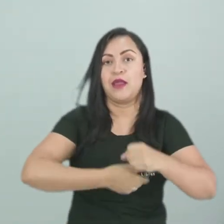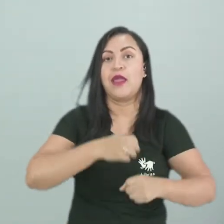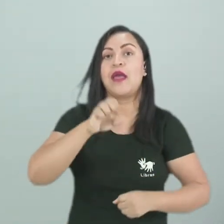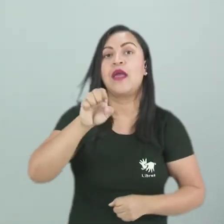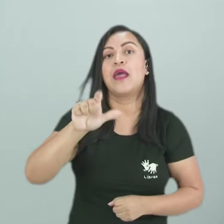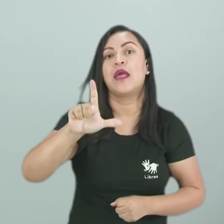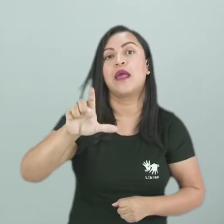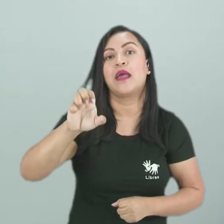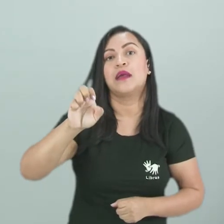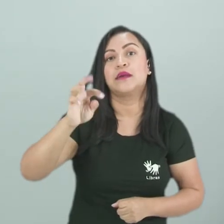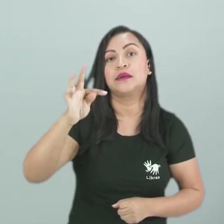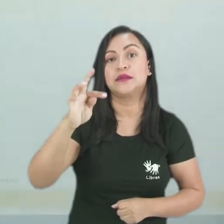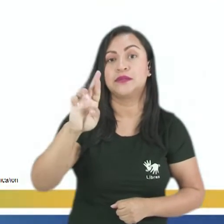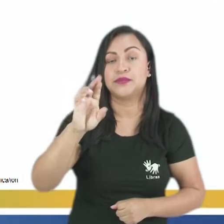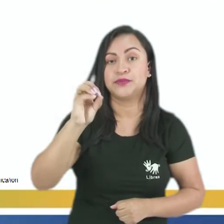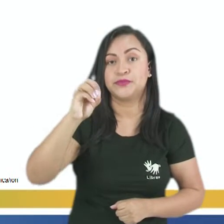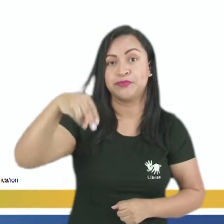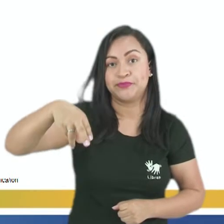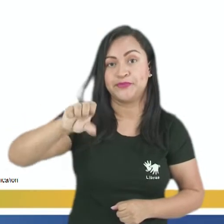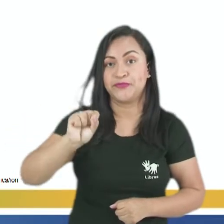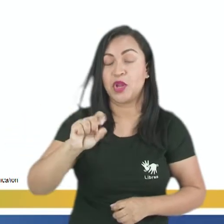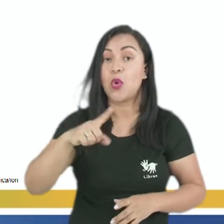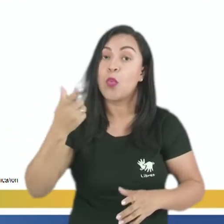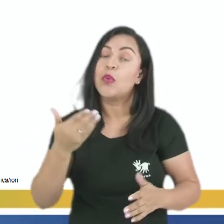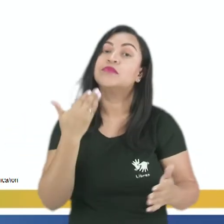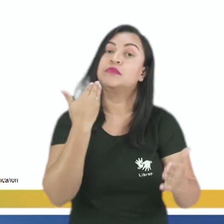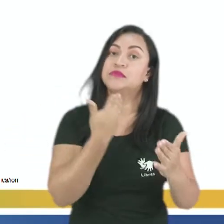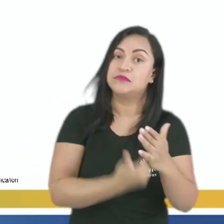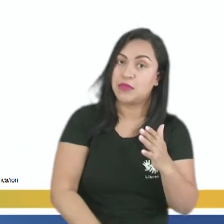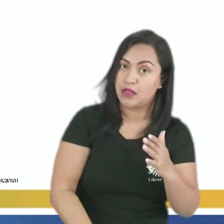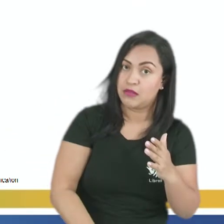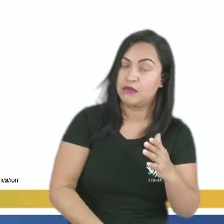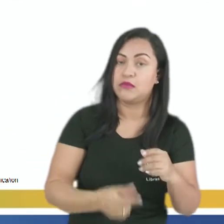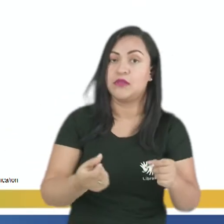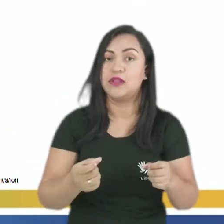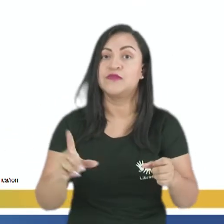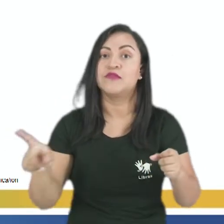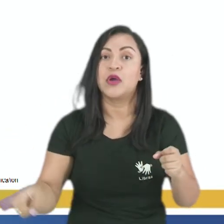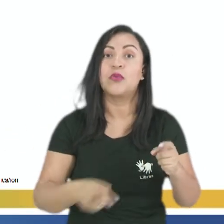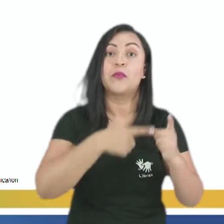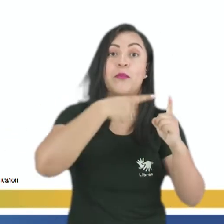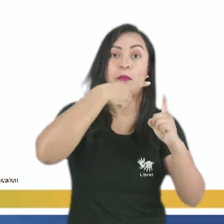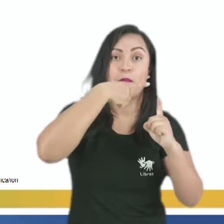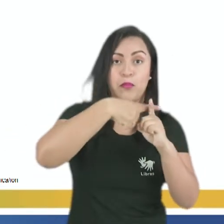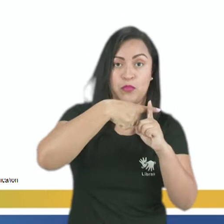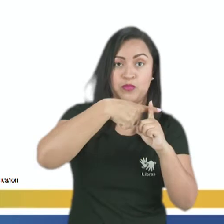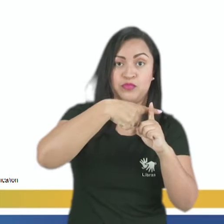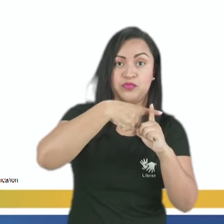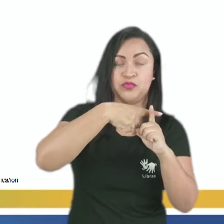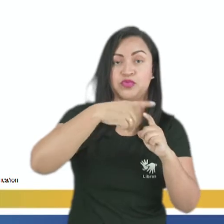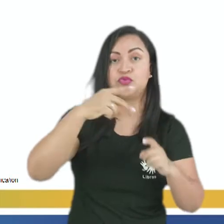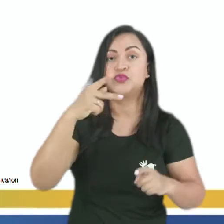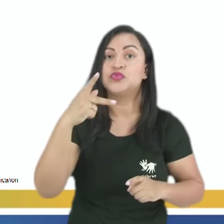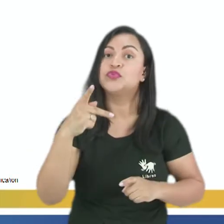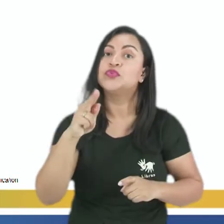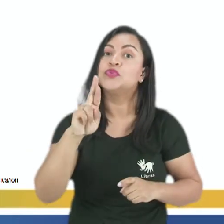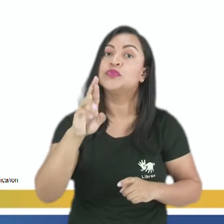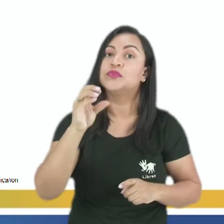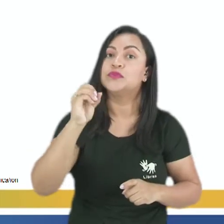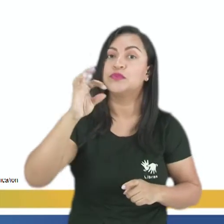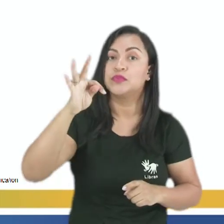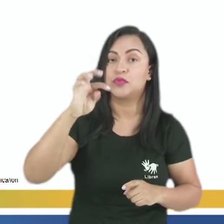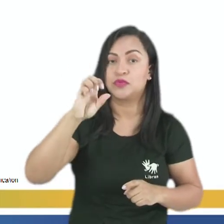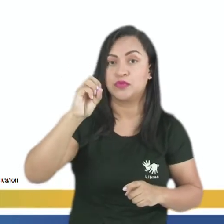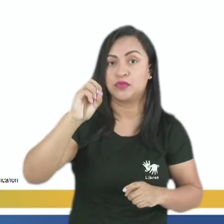eles perdem elétrons, eles vão ficar com uma carga positiva, uma carga de prótons, maior do que a carga